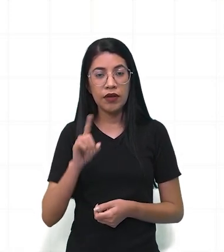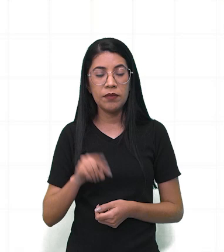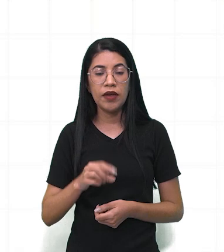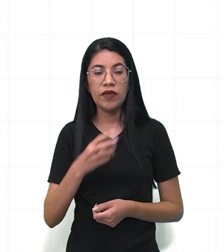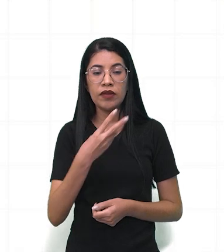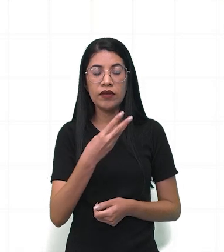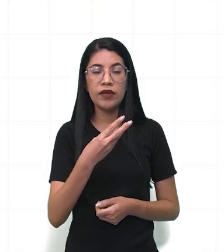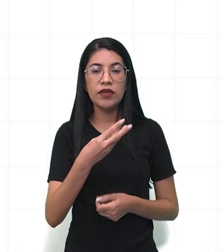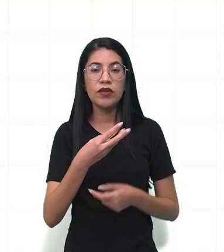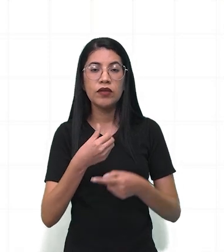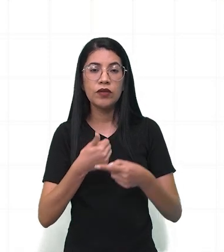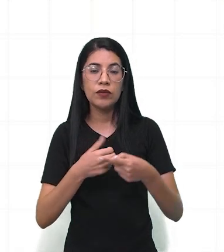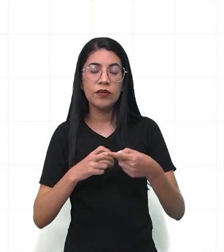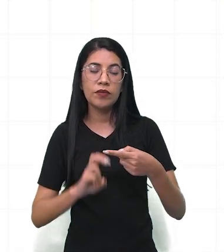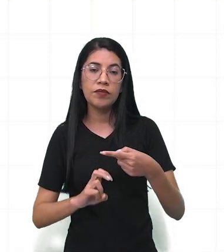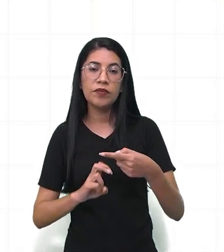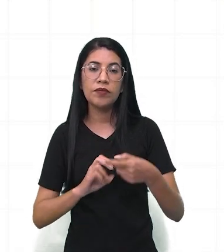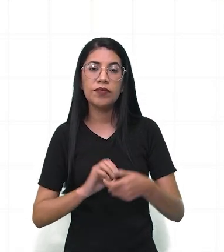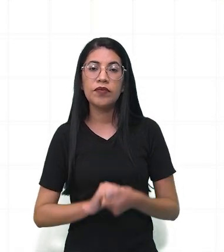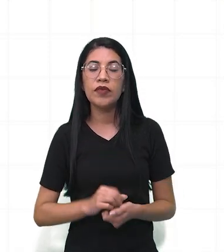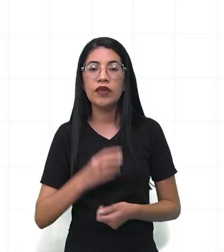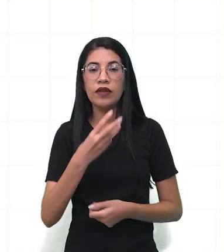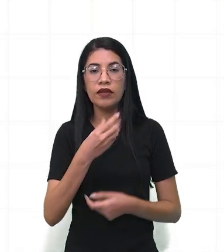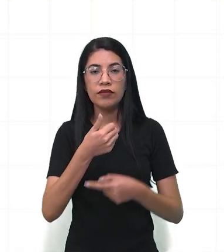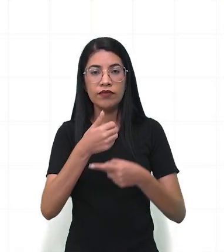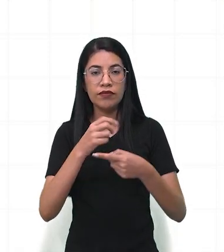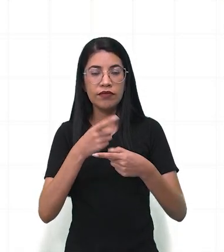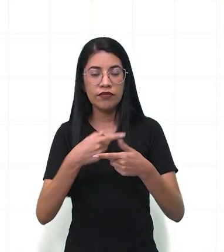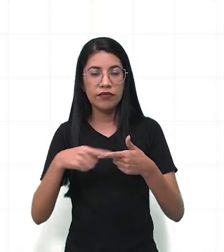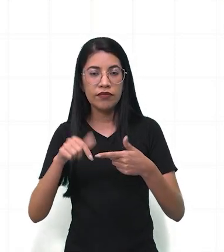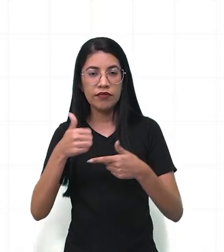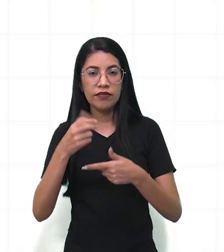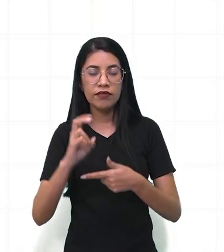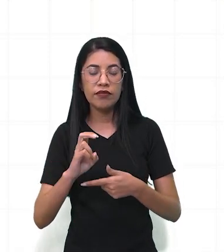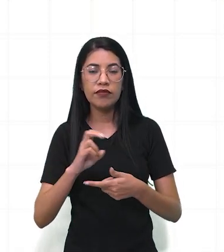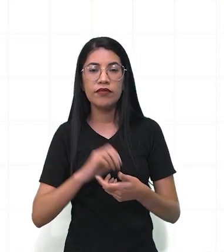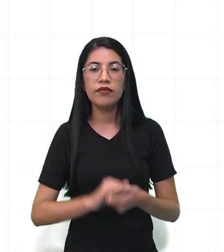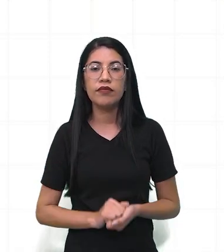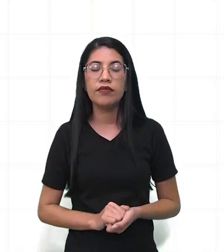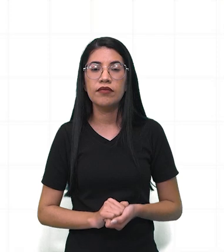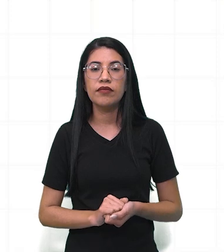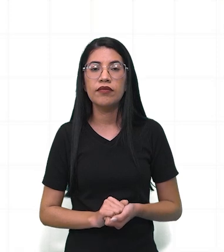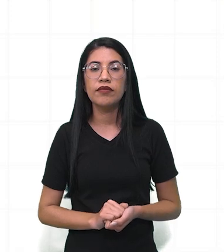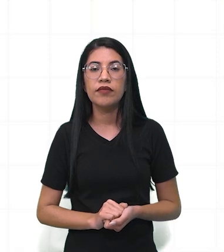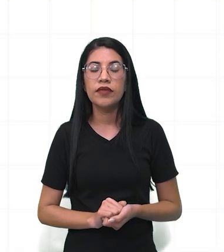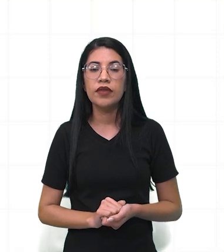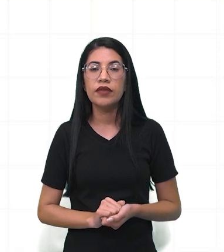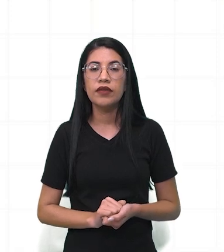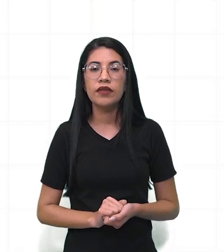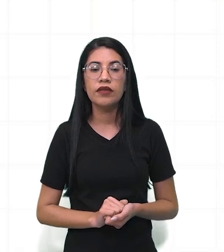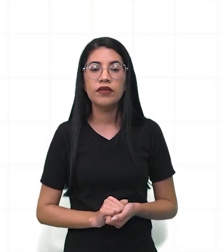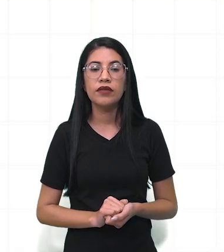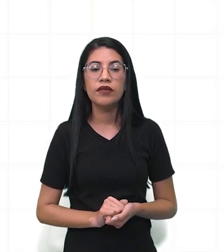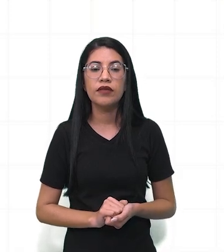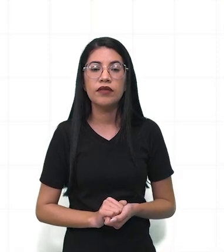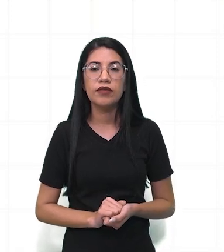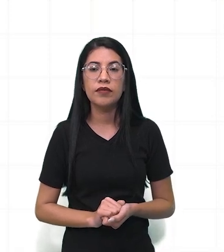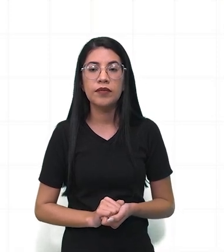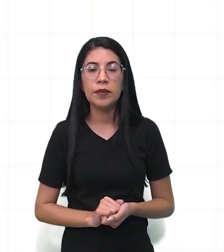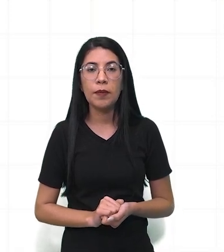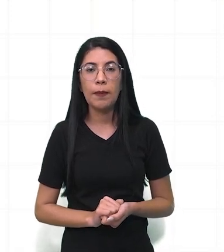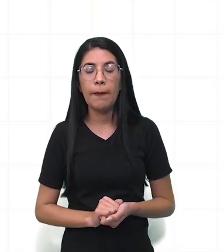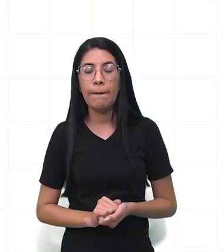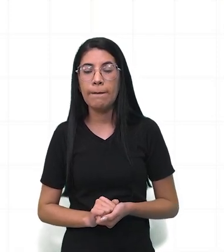3 dividido por 15, se fosse 30 dividido por 15, seria quanto, gente? Seria 2. Como é